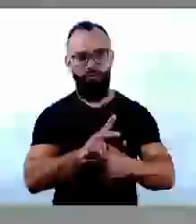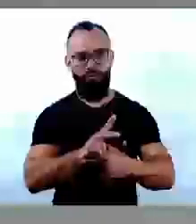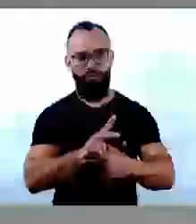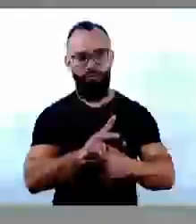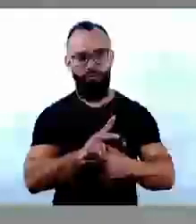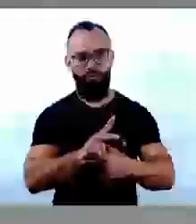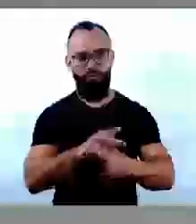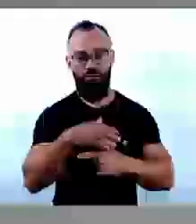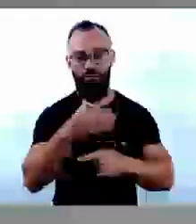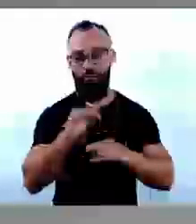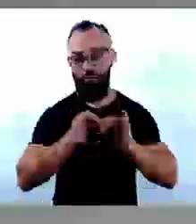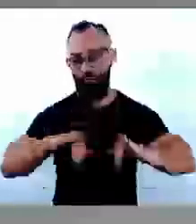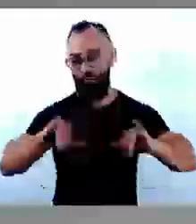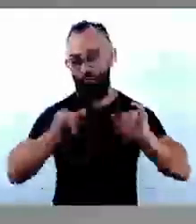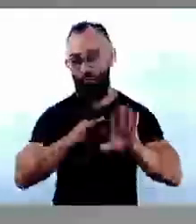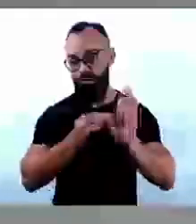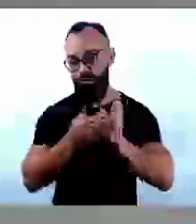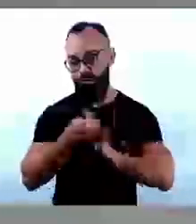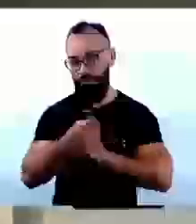desejar a todos vocês uma ótima semana forte abraço